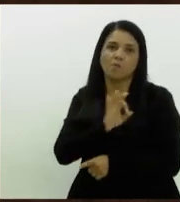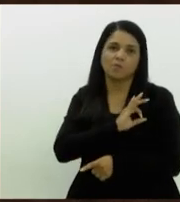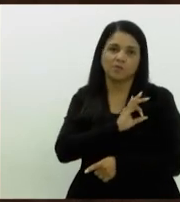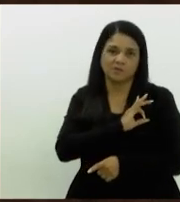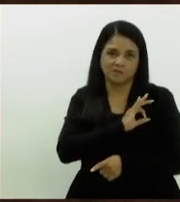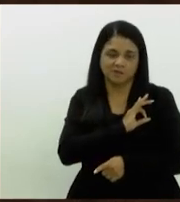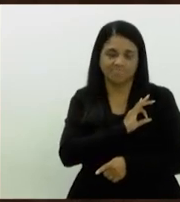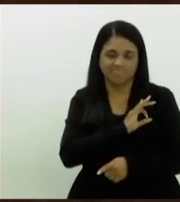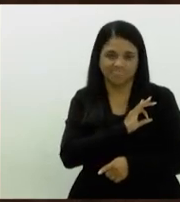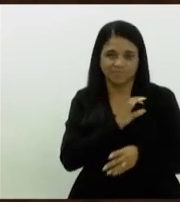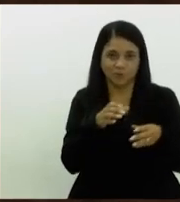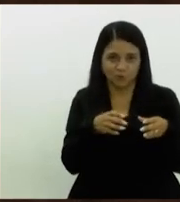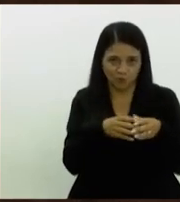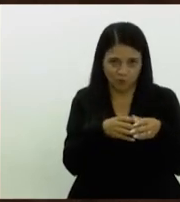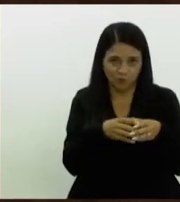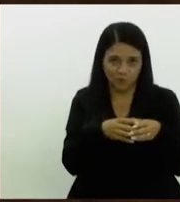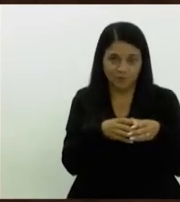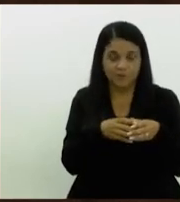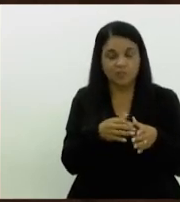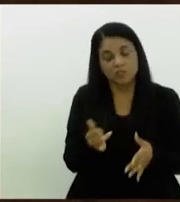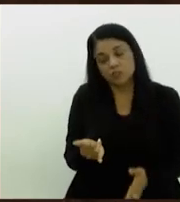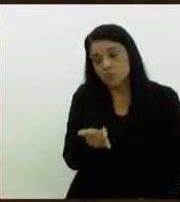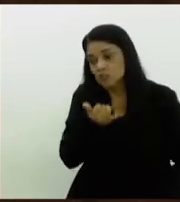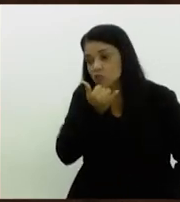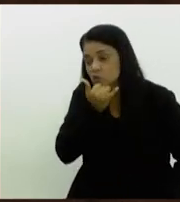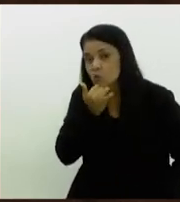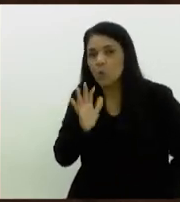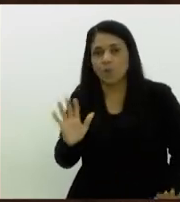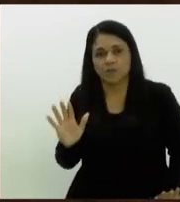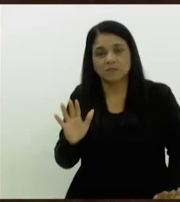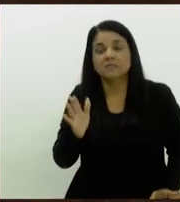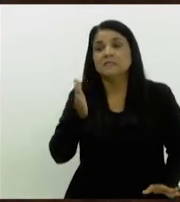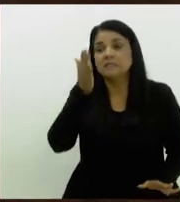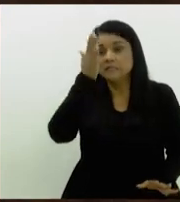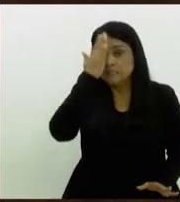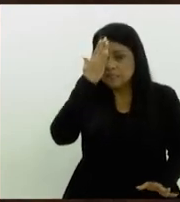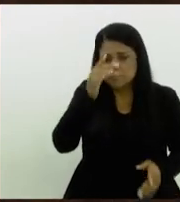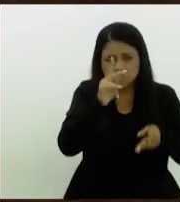de segurança. E aí, me desculpe, se a população sabe, é